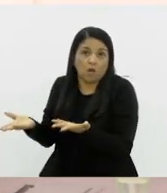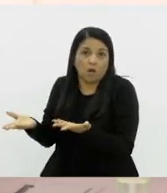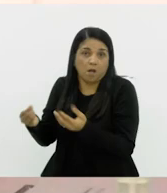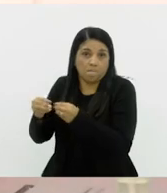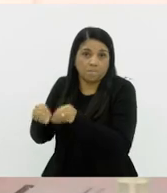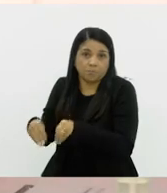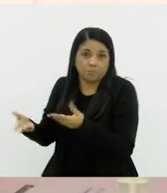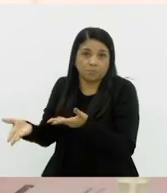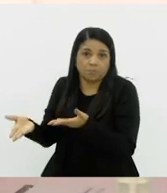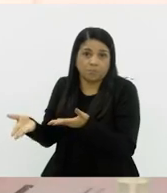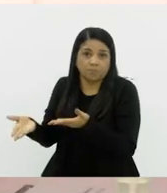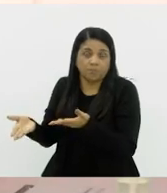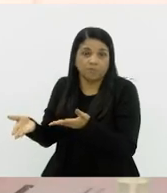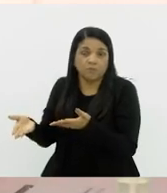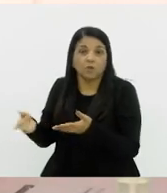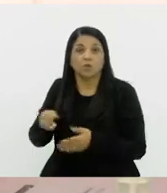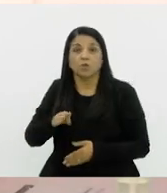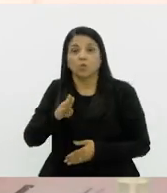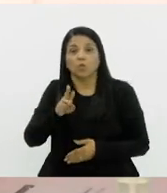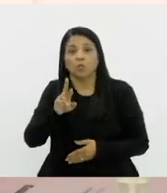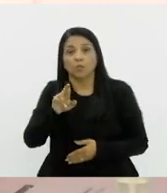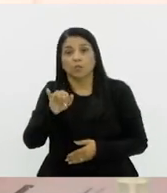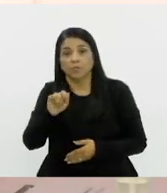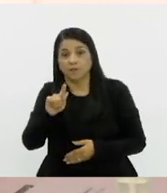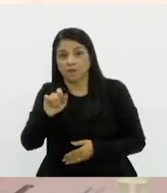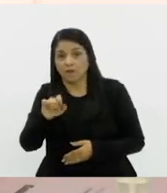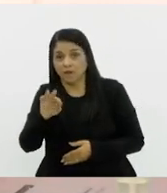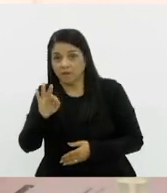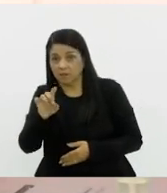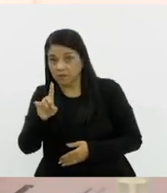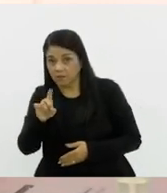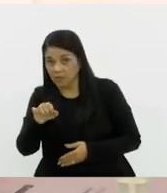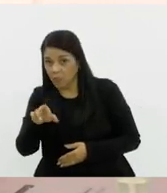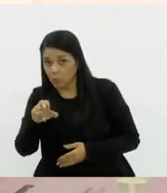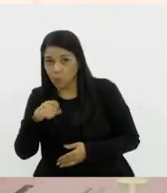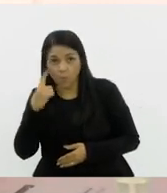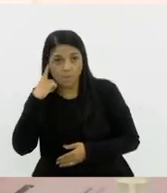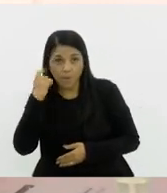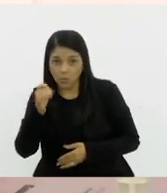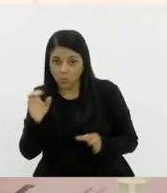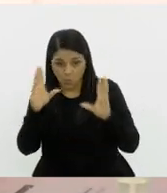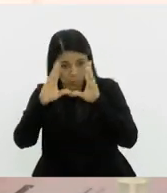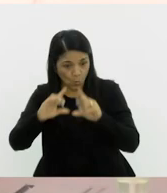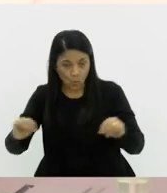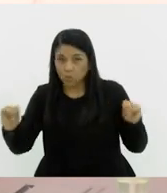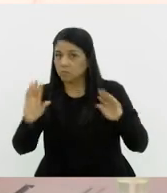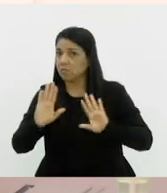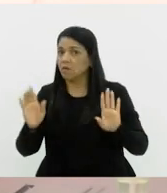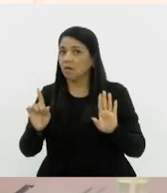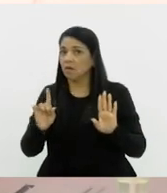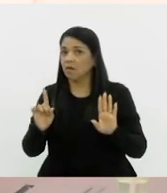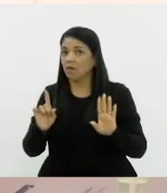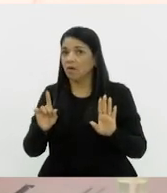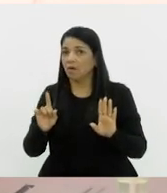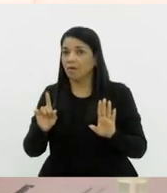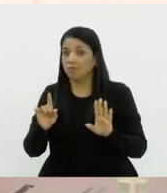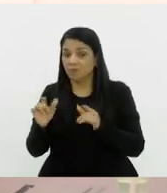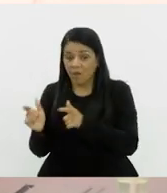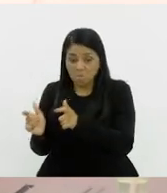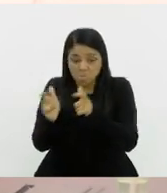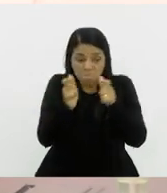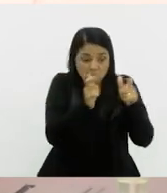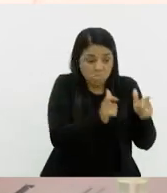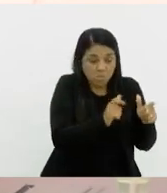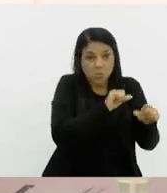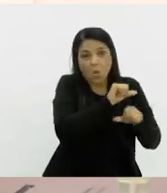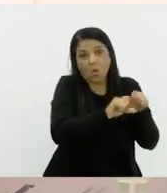como... O Brigadeiro falou, o barulho não some. Então, se realmente o que eu